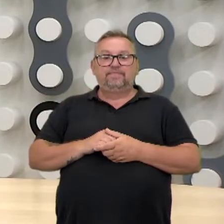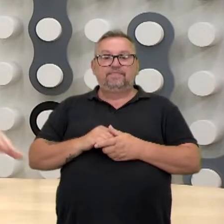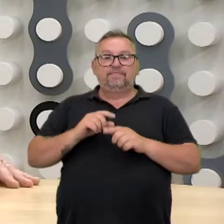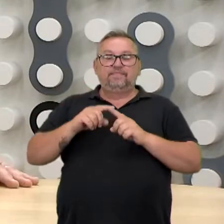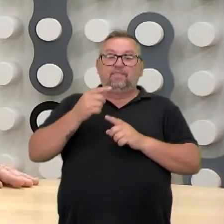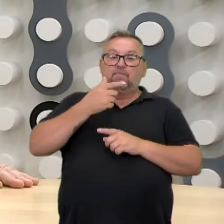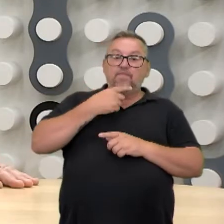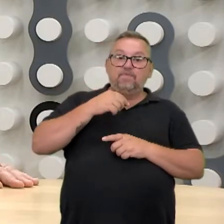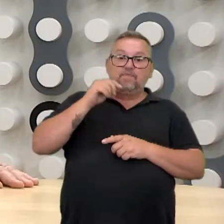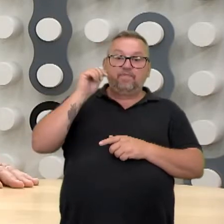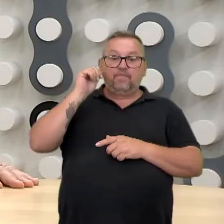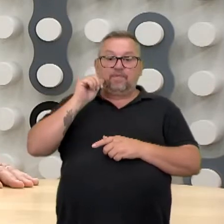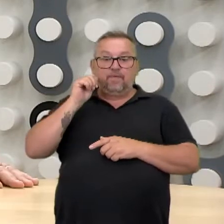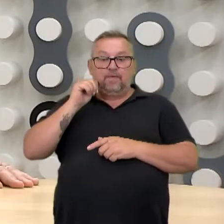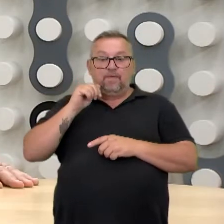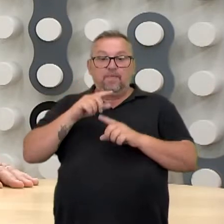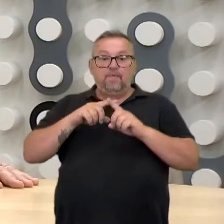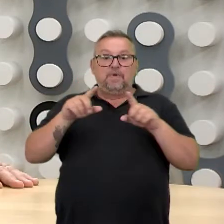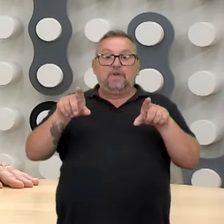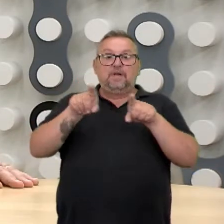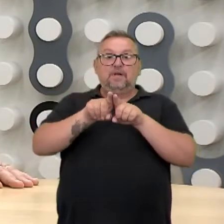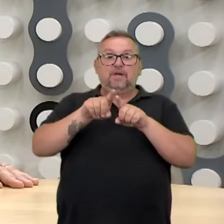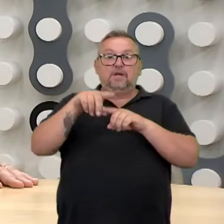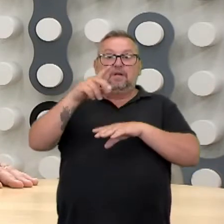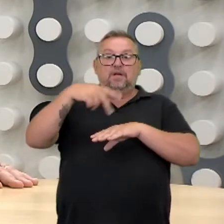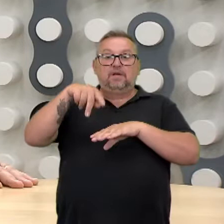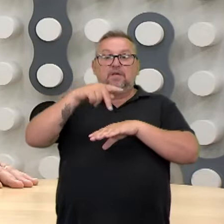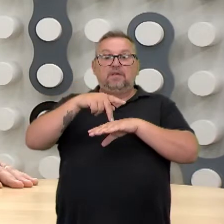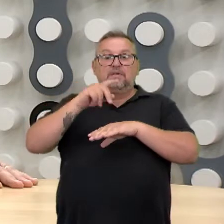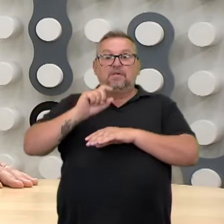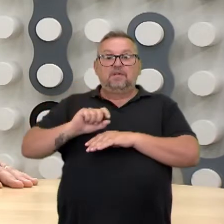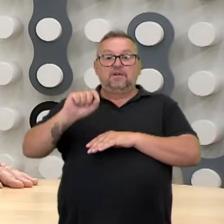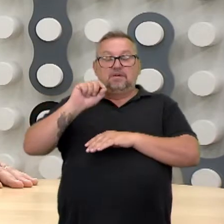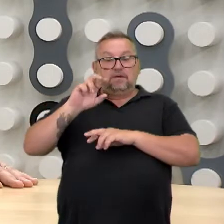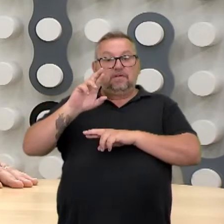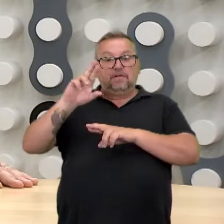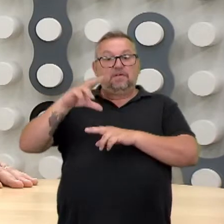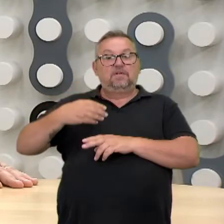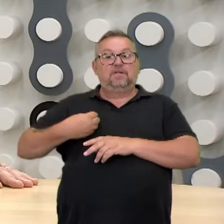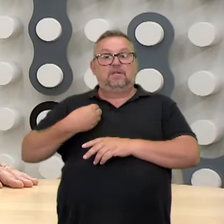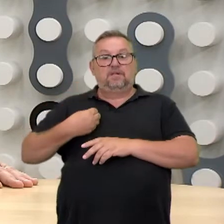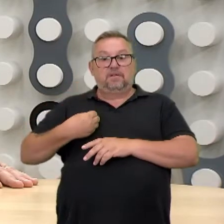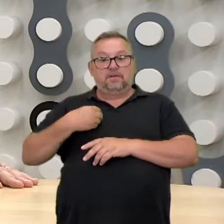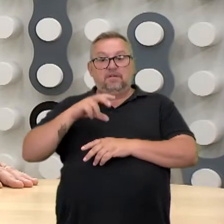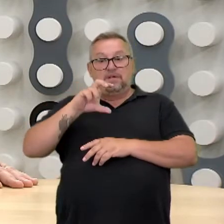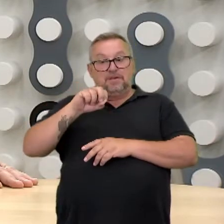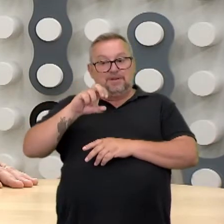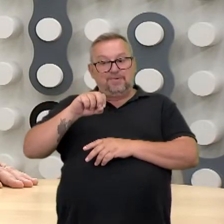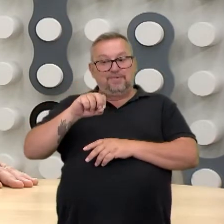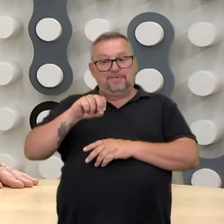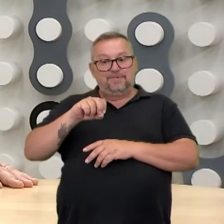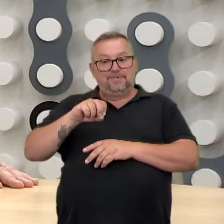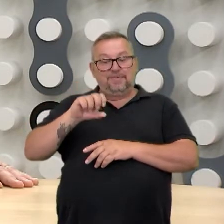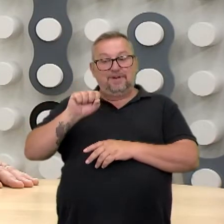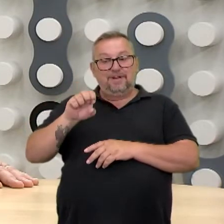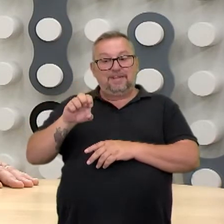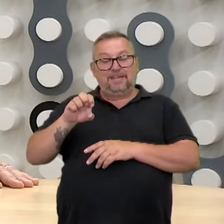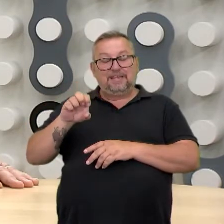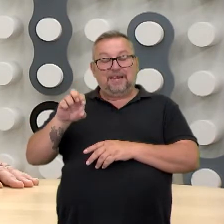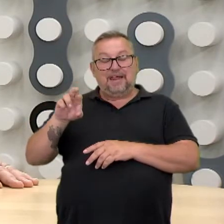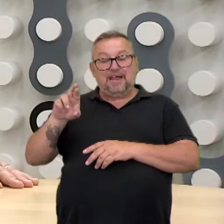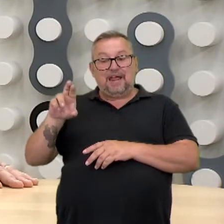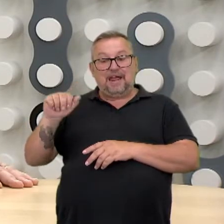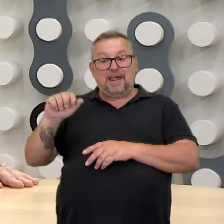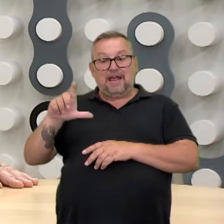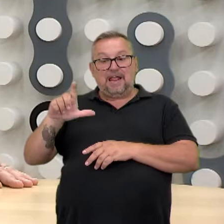homens como para mulheres, mas também tem países aí com expectativa de vida em torno de 50 anos, como é o caso de Serra Leoa e